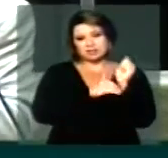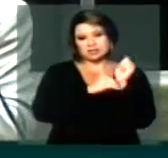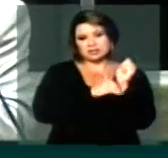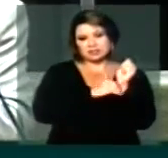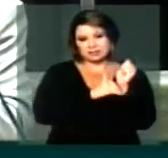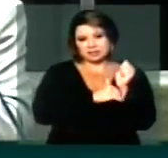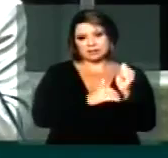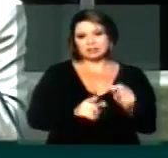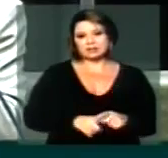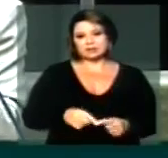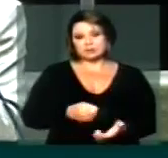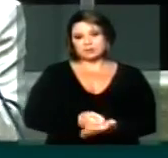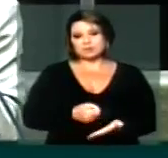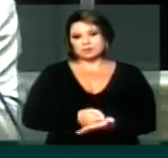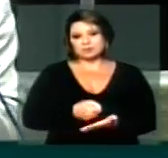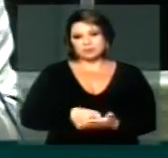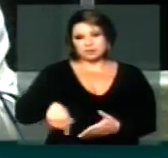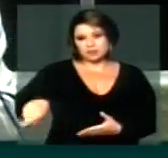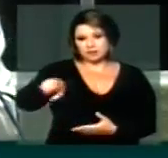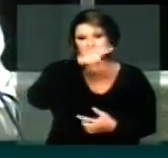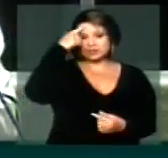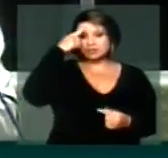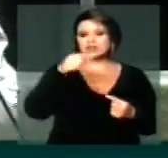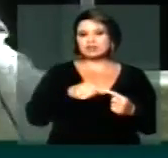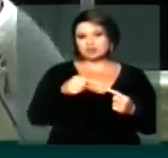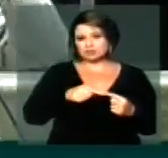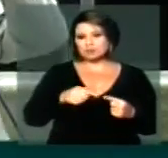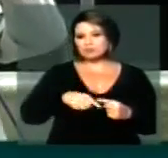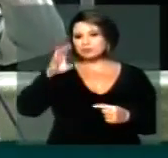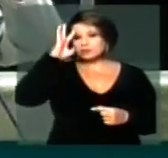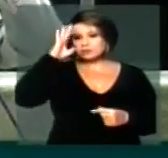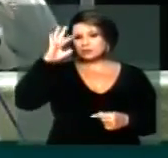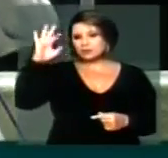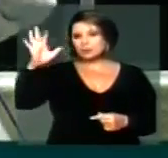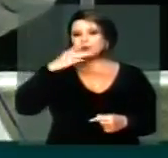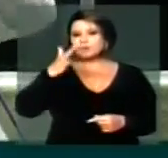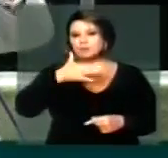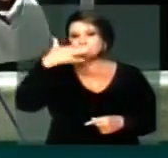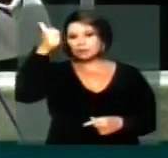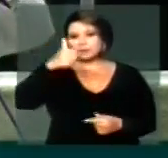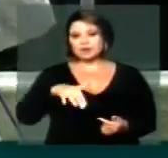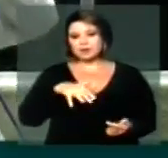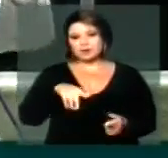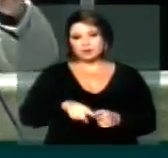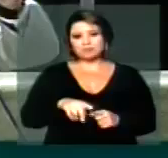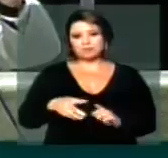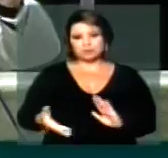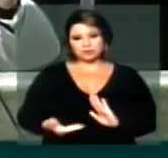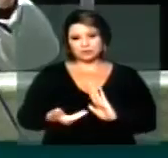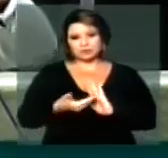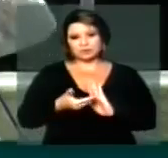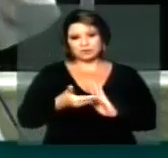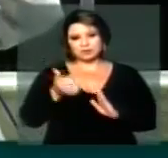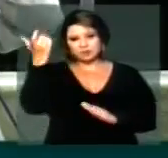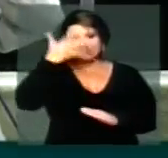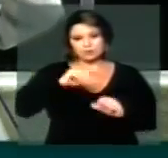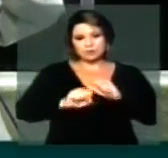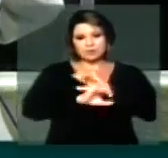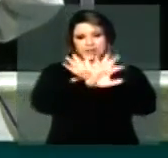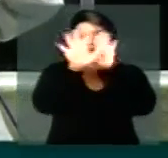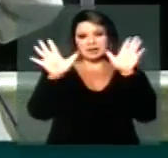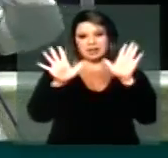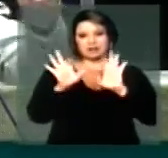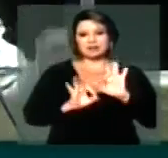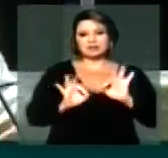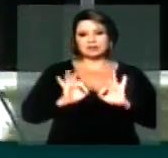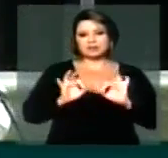ele é imposto, vocês comunguem desse sonho por um parlamento austero, transparente, com uma